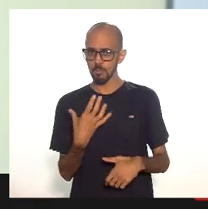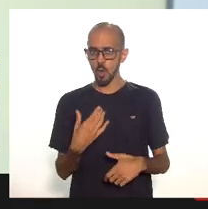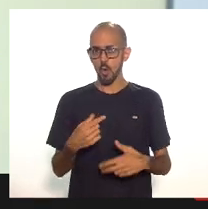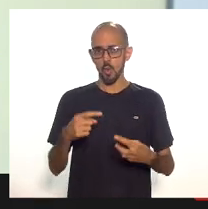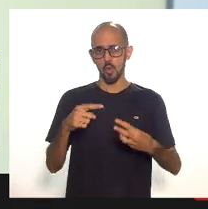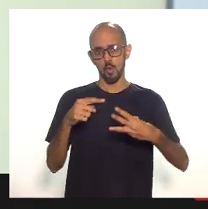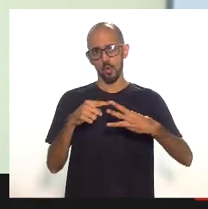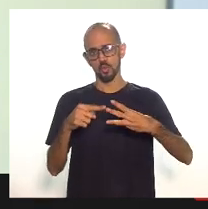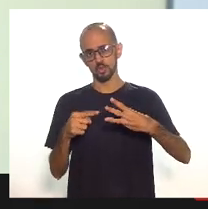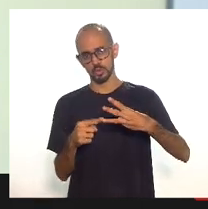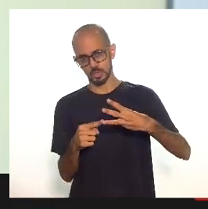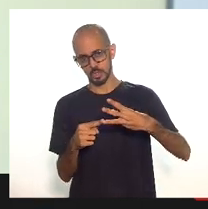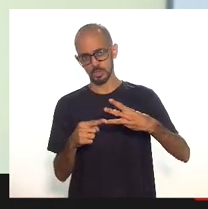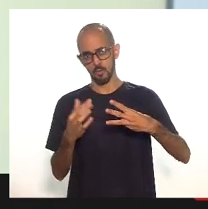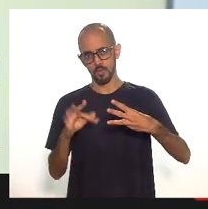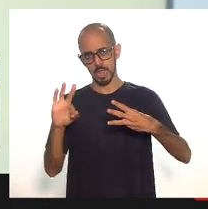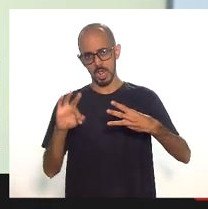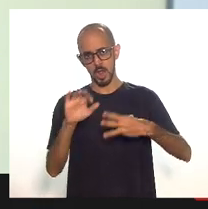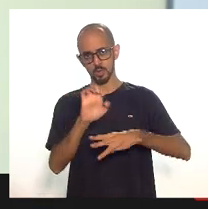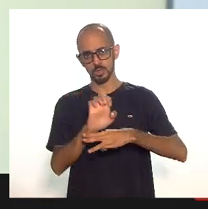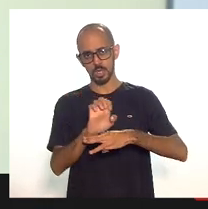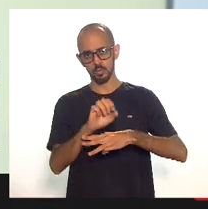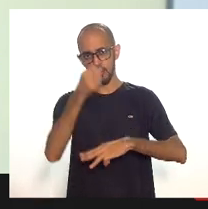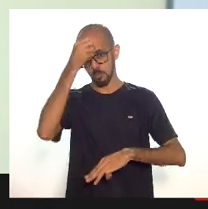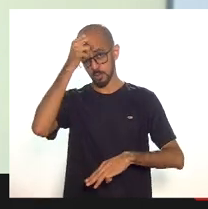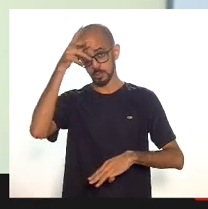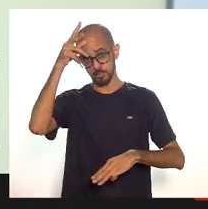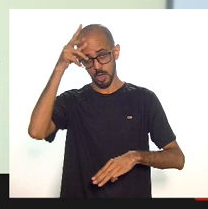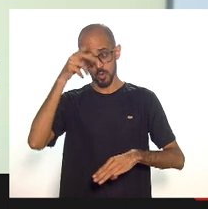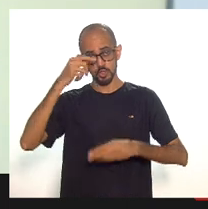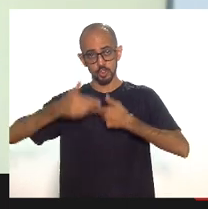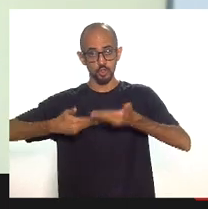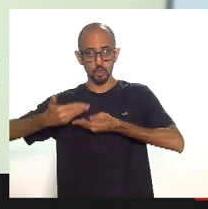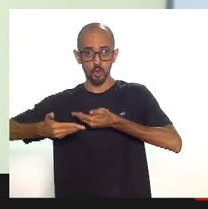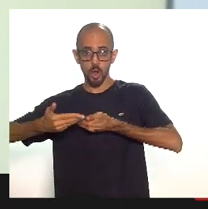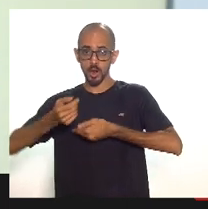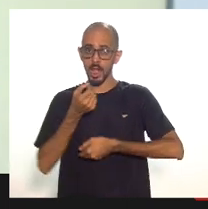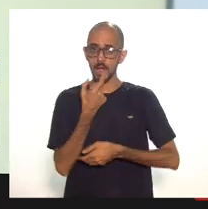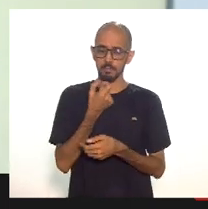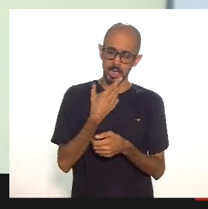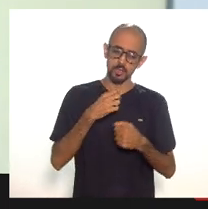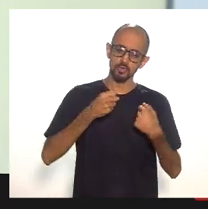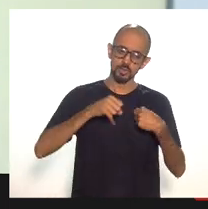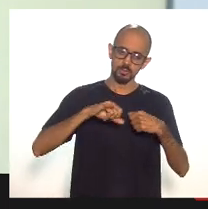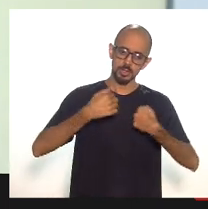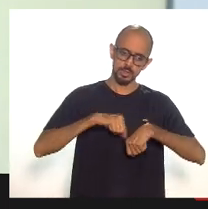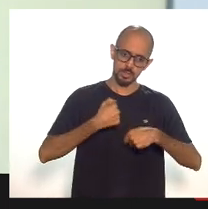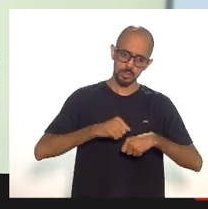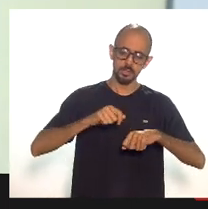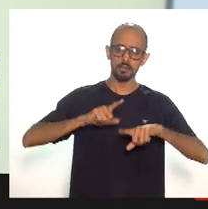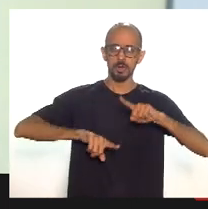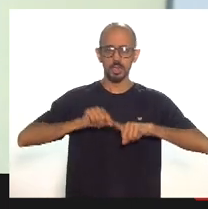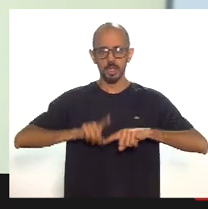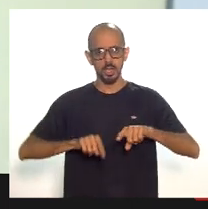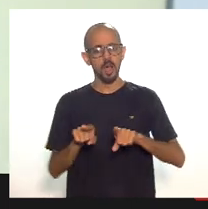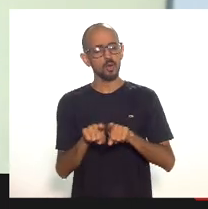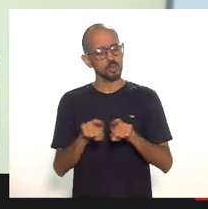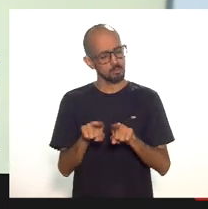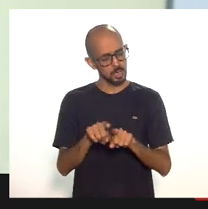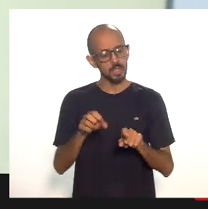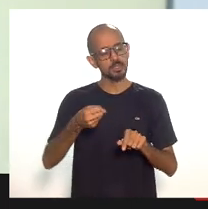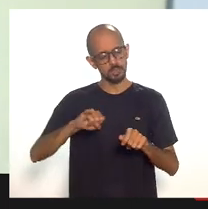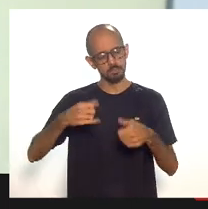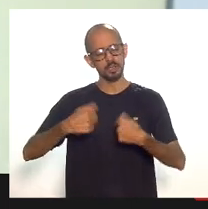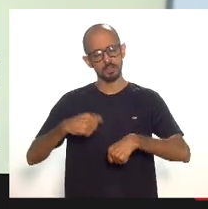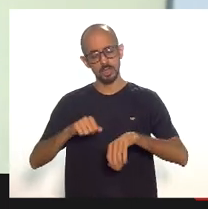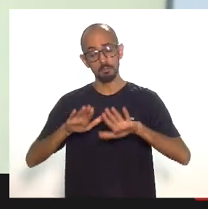gente procura se ajudar e trocar medicamentos quando é o caso, trocar insumos quando é o caso,